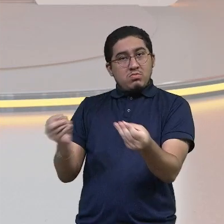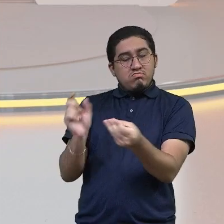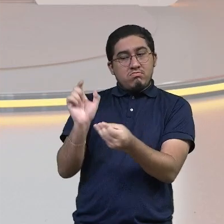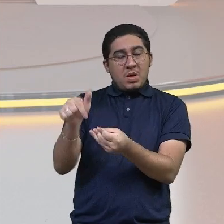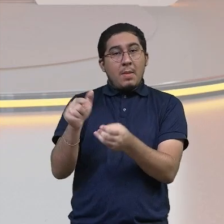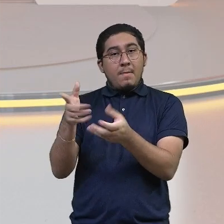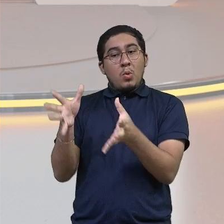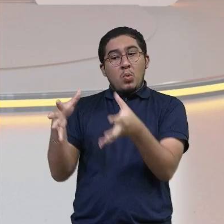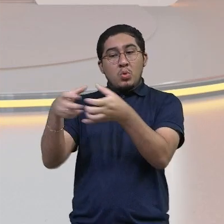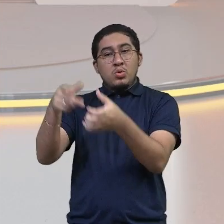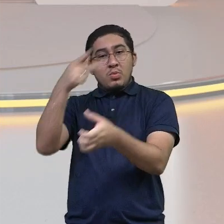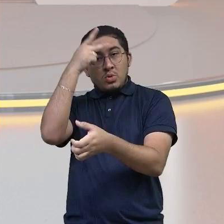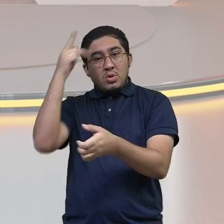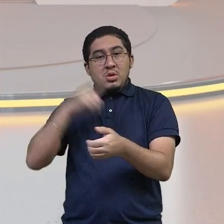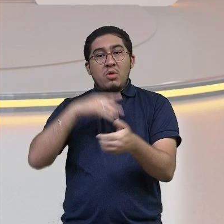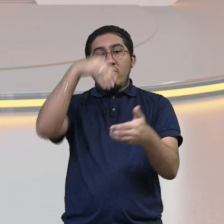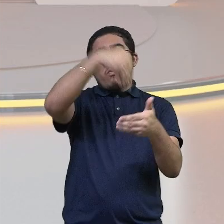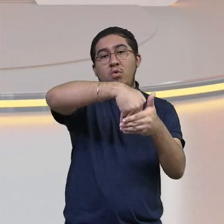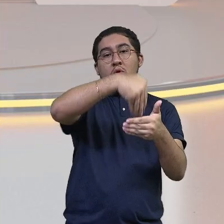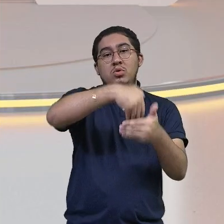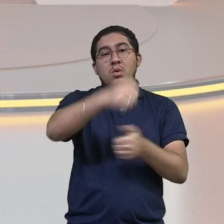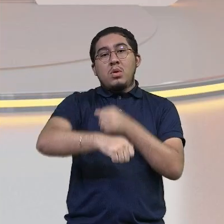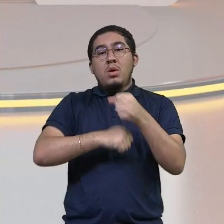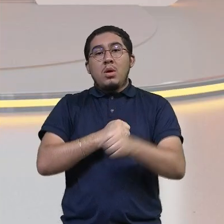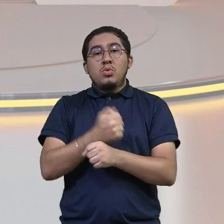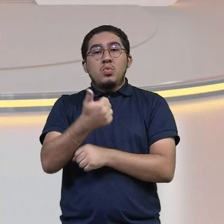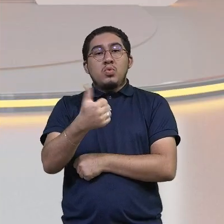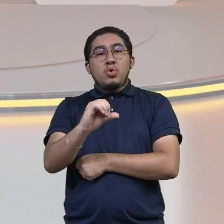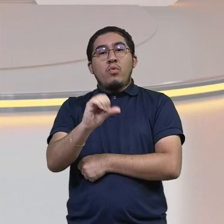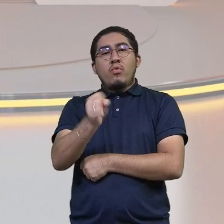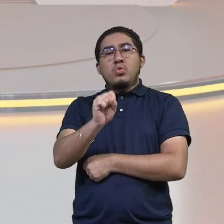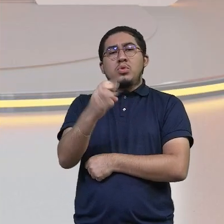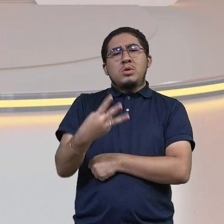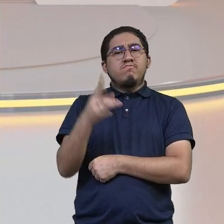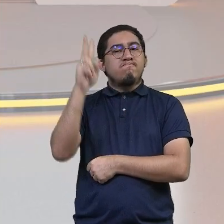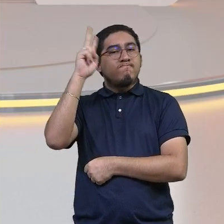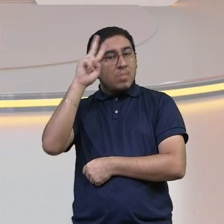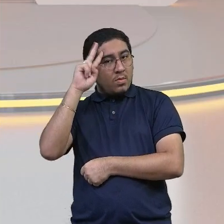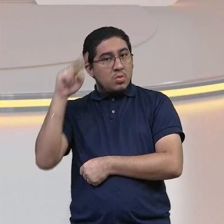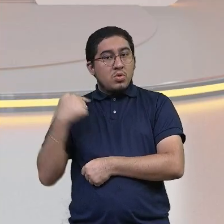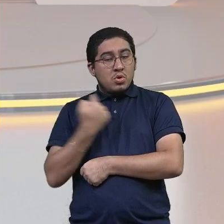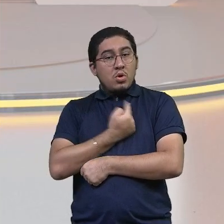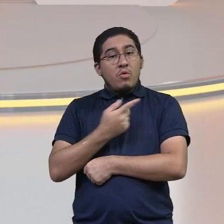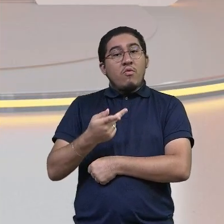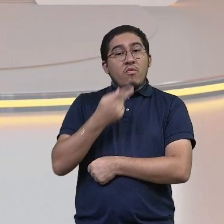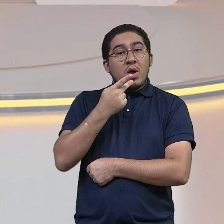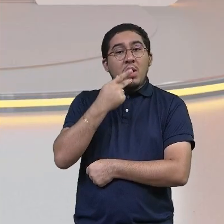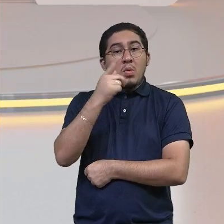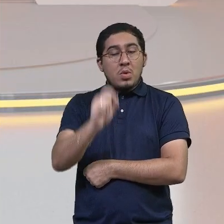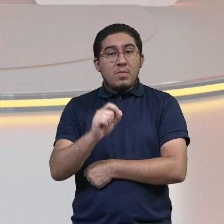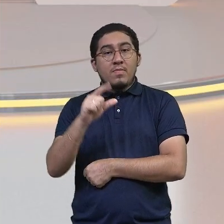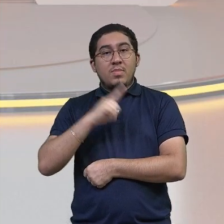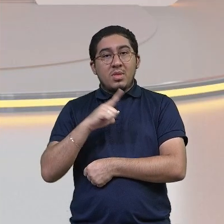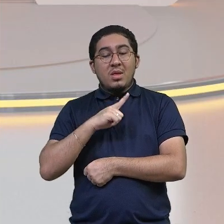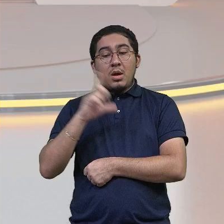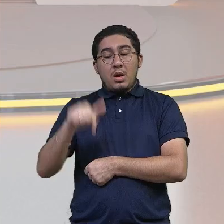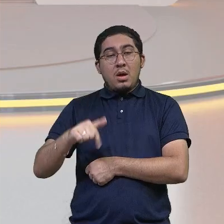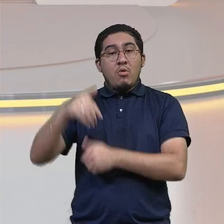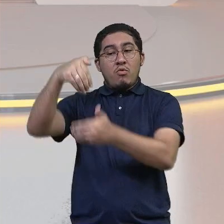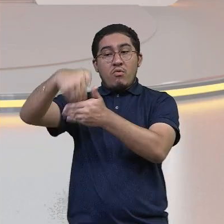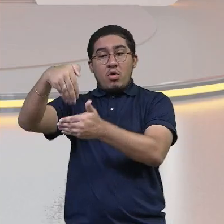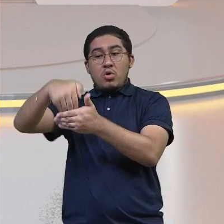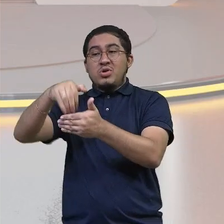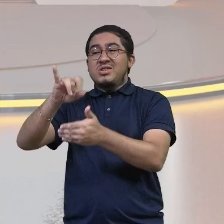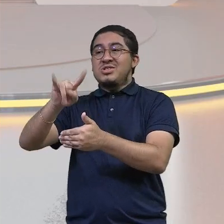a eleições diretas em 1983. Lembra que quando nós falamos em eleições indiretas e